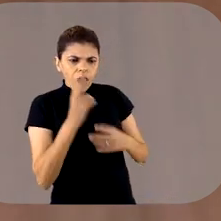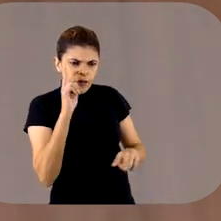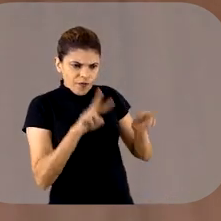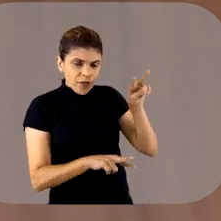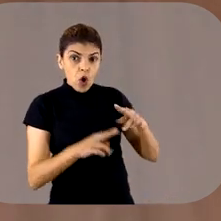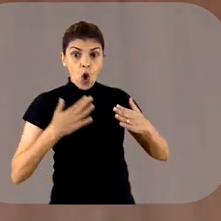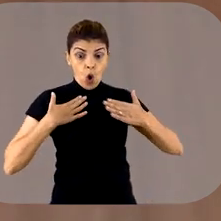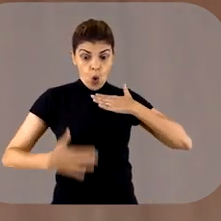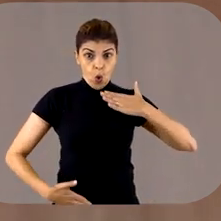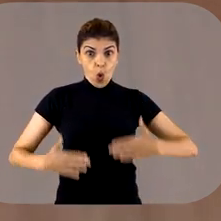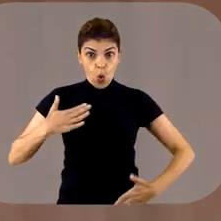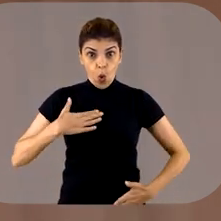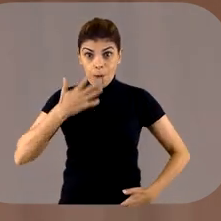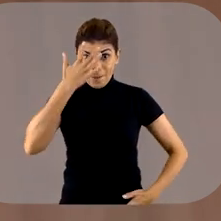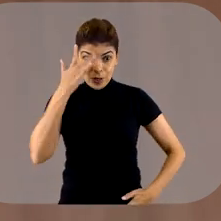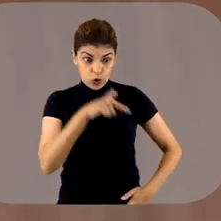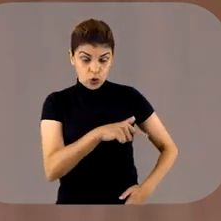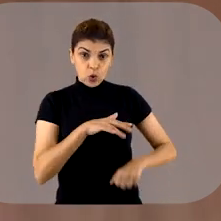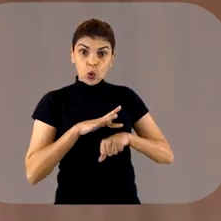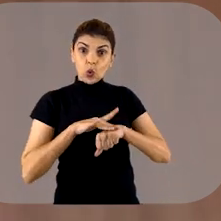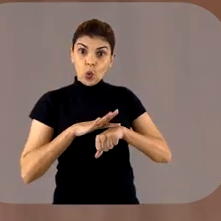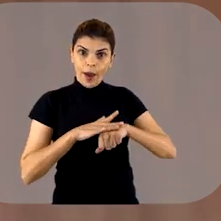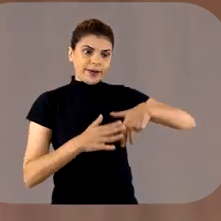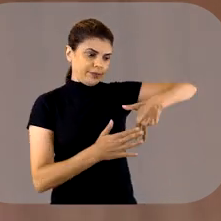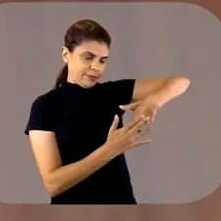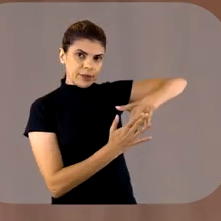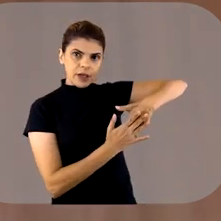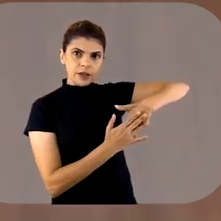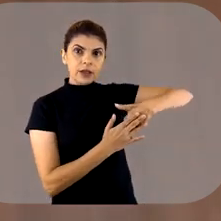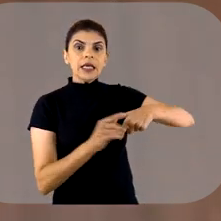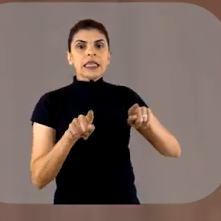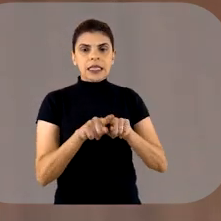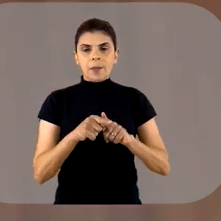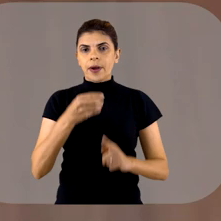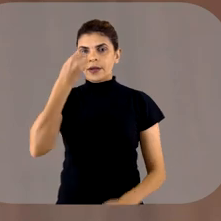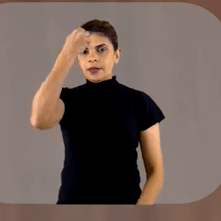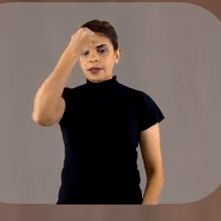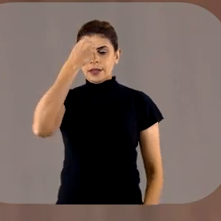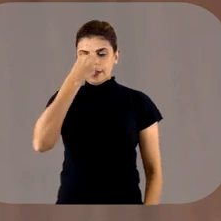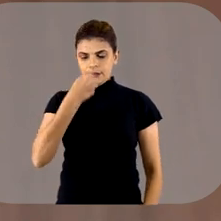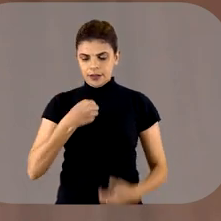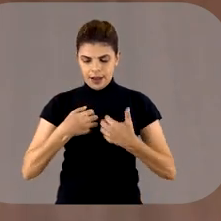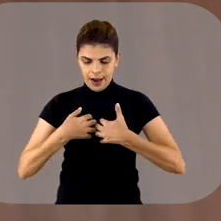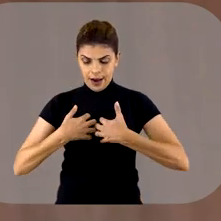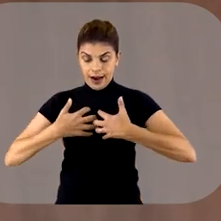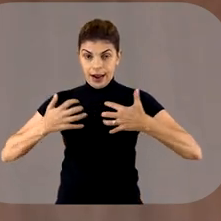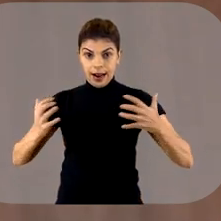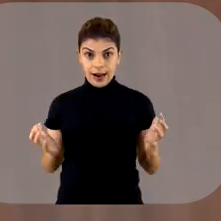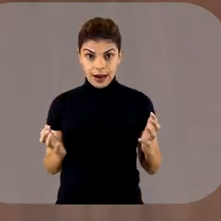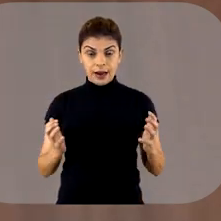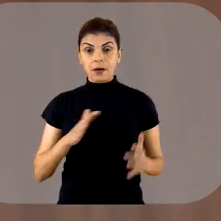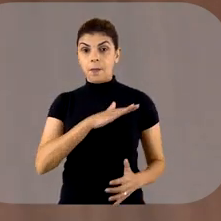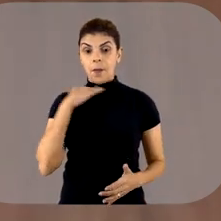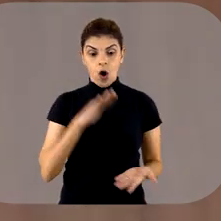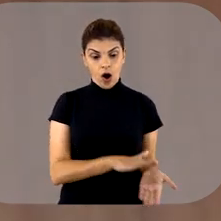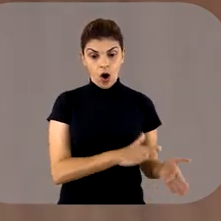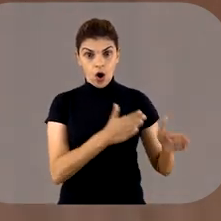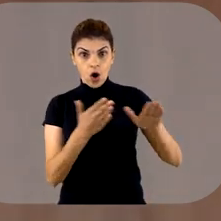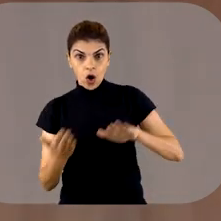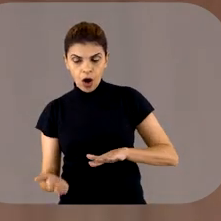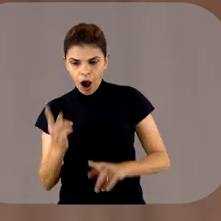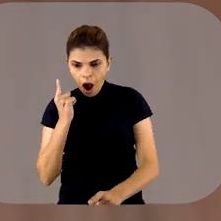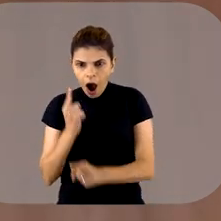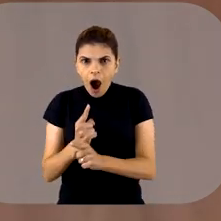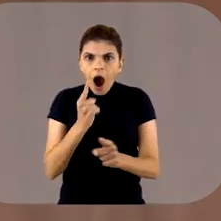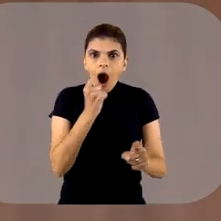da da da leitura no corpo do do do do indivíduo doente é a abertura do cadáver pós morte onde você encontrava você abri